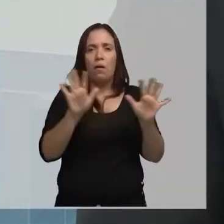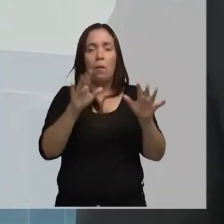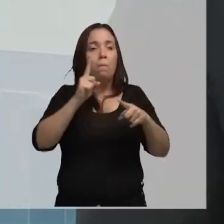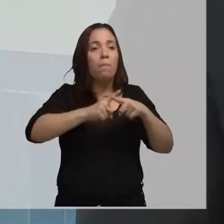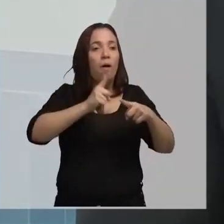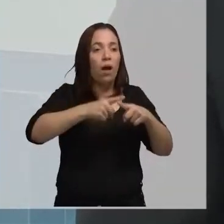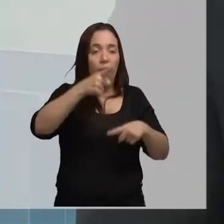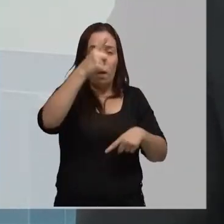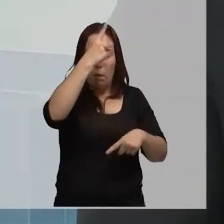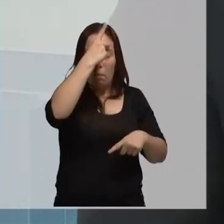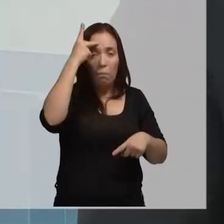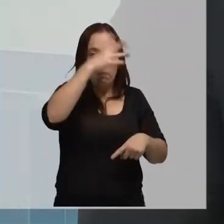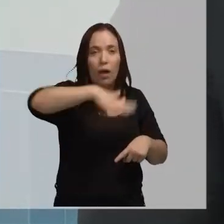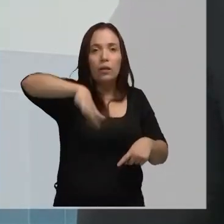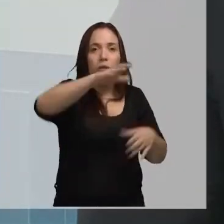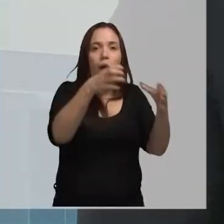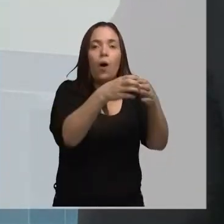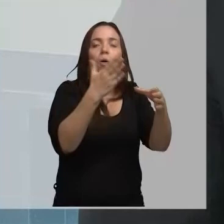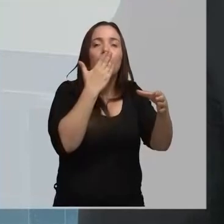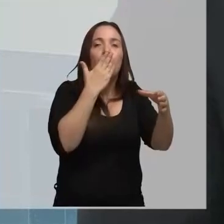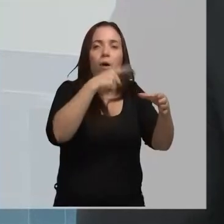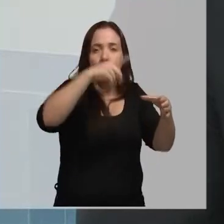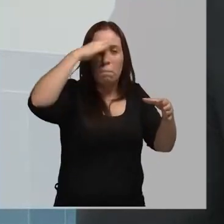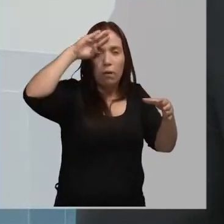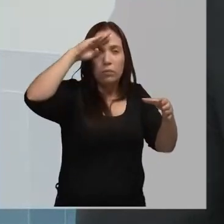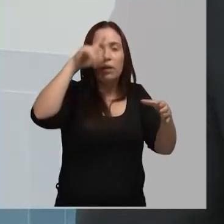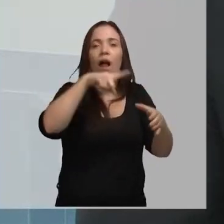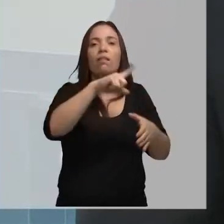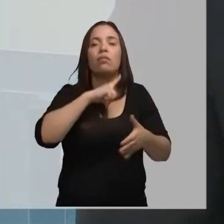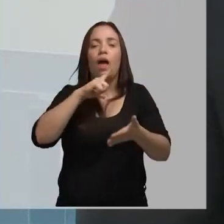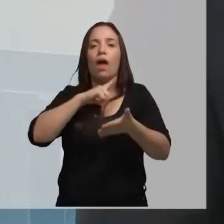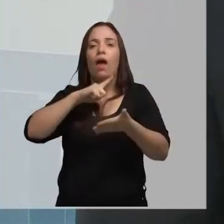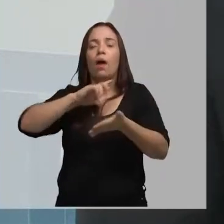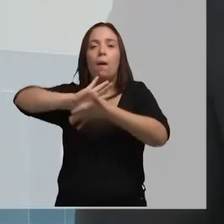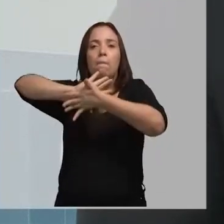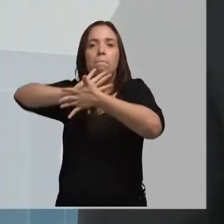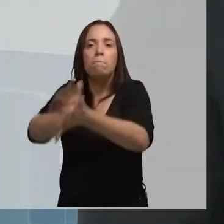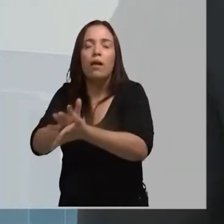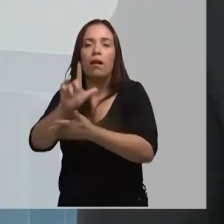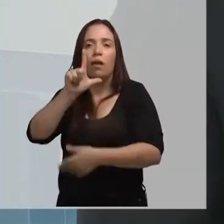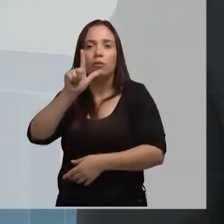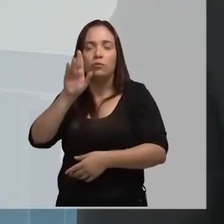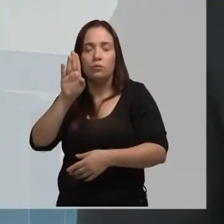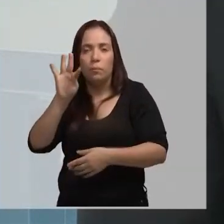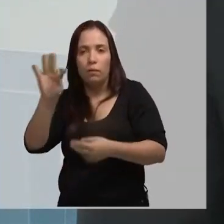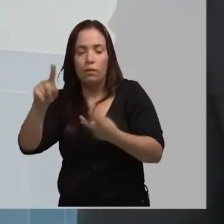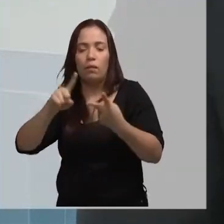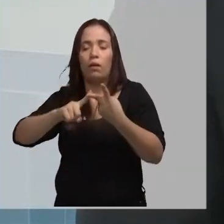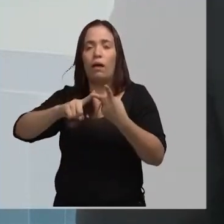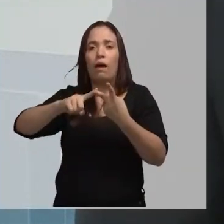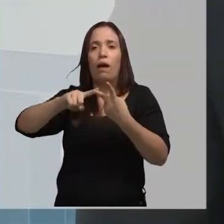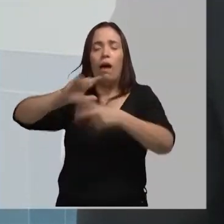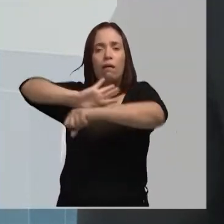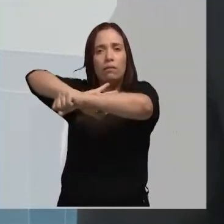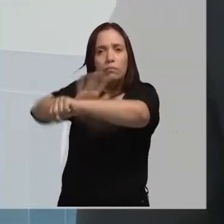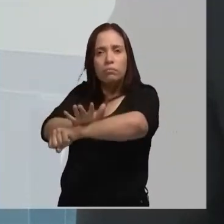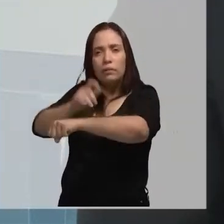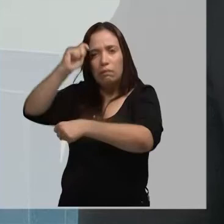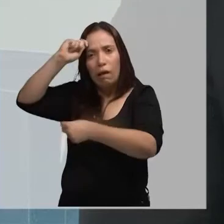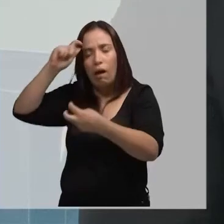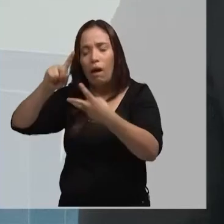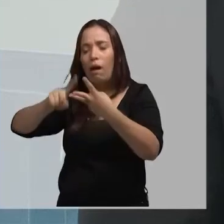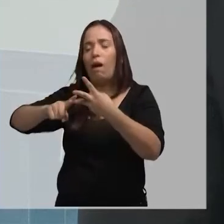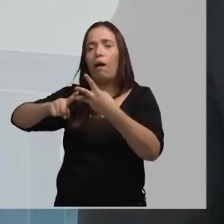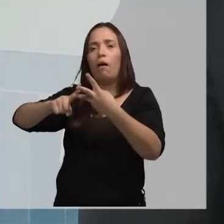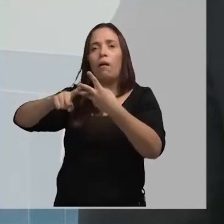desprezavam os negros, desprezavam as pessoas pela opção sexual, que ele não queria, não precisava de um eleitor